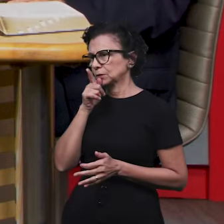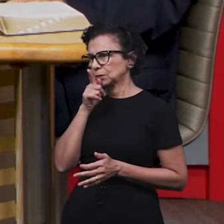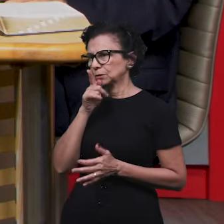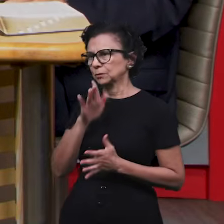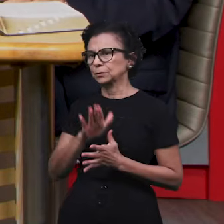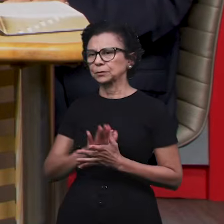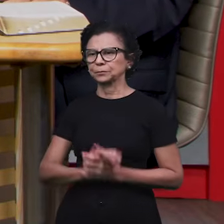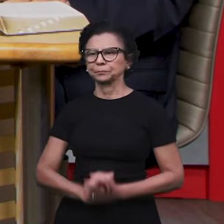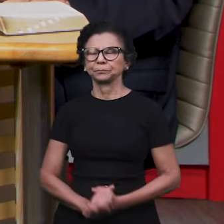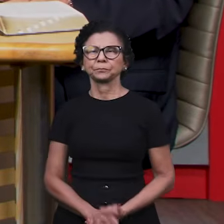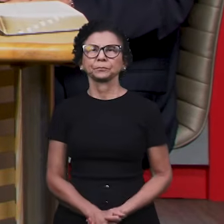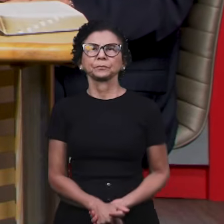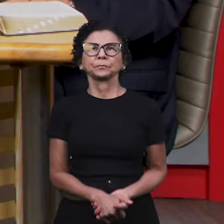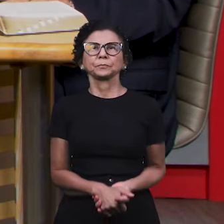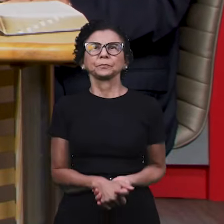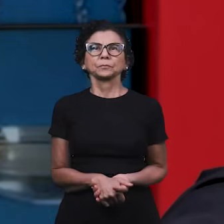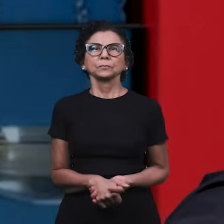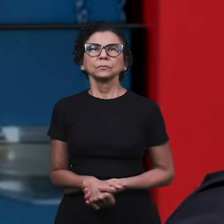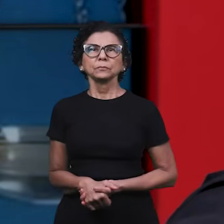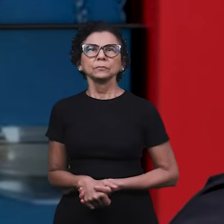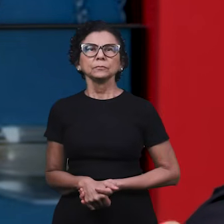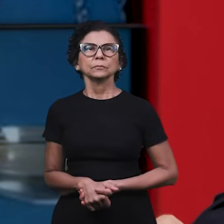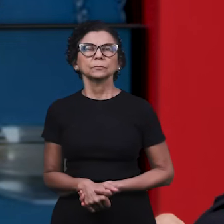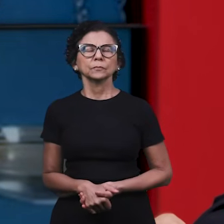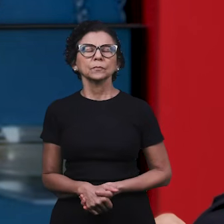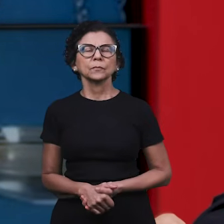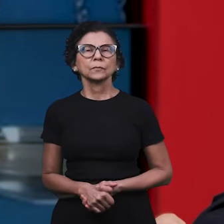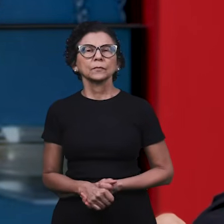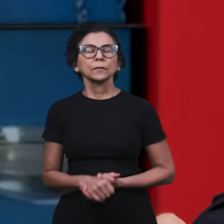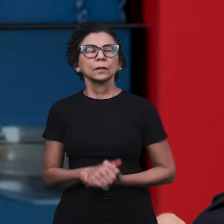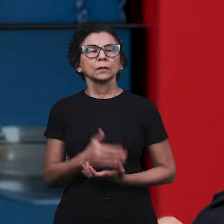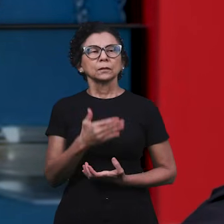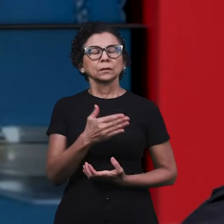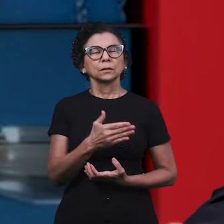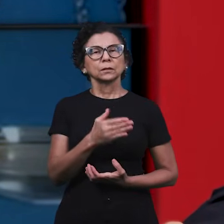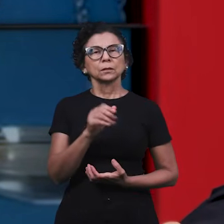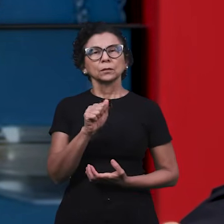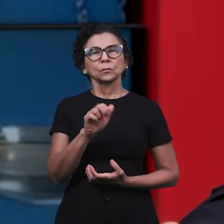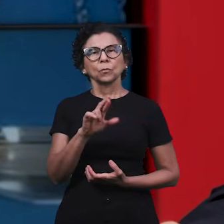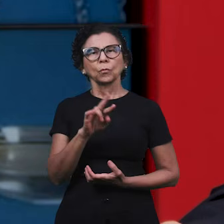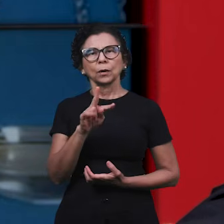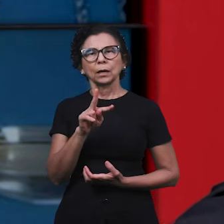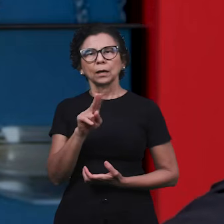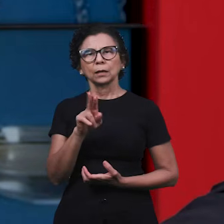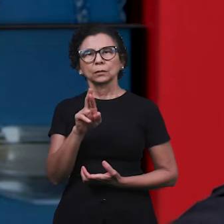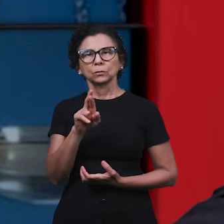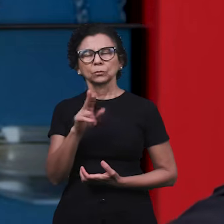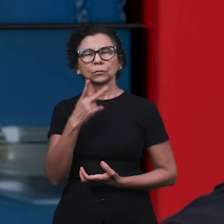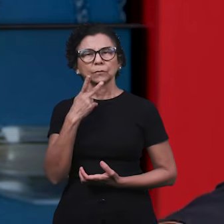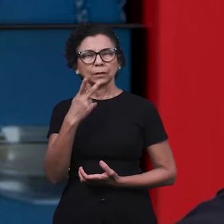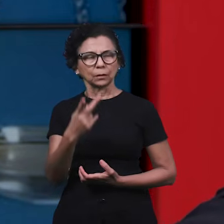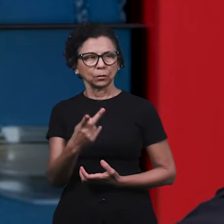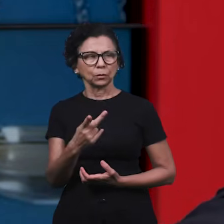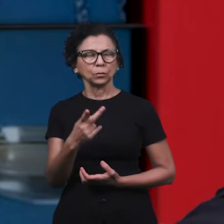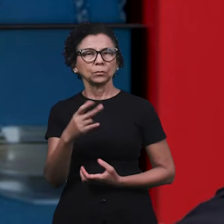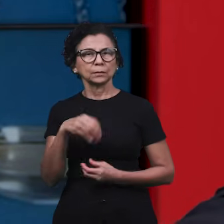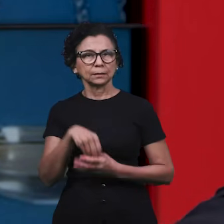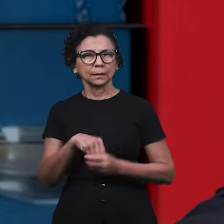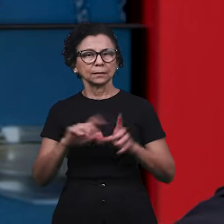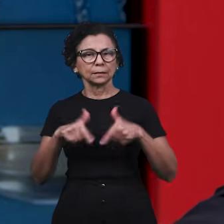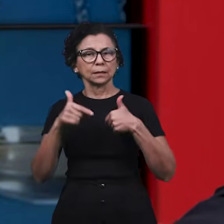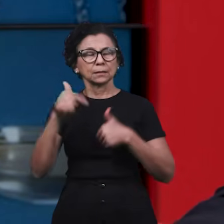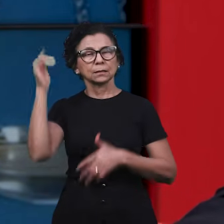não esquecendo que dentro disso que o Arthur falou, está a operação do Espírito Santo. Claro, exatamente.